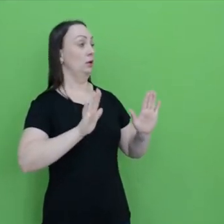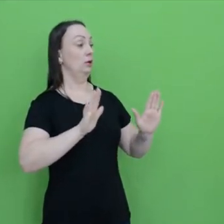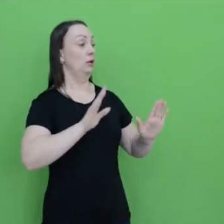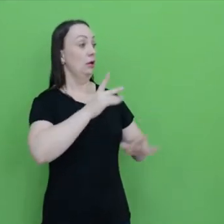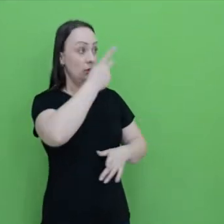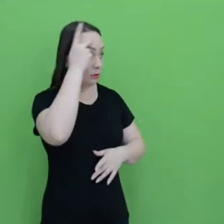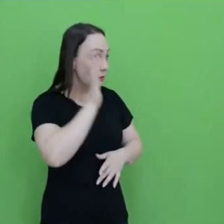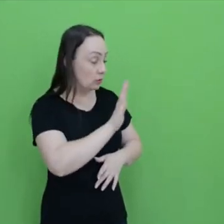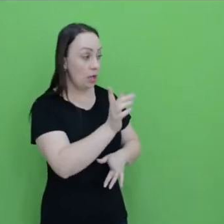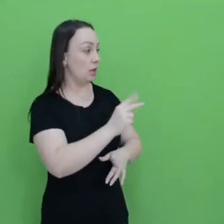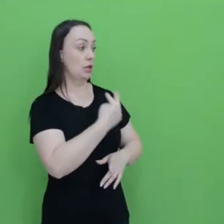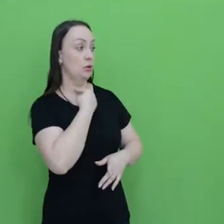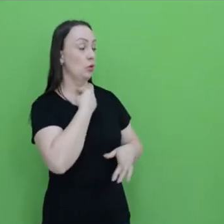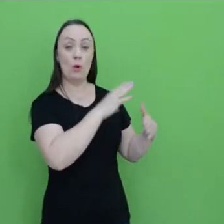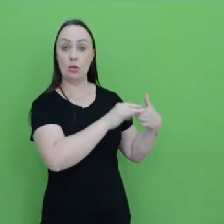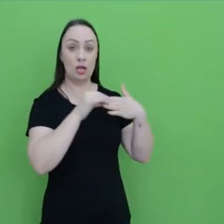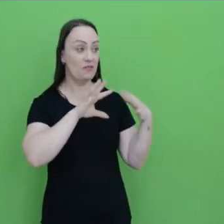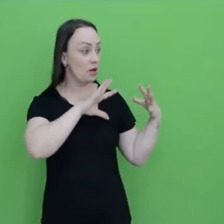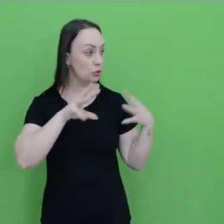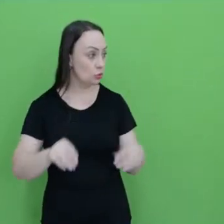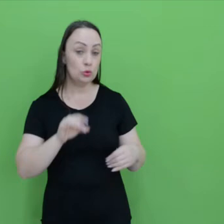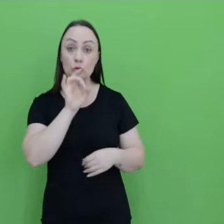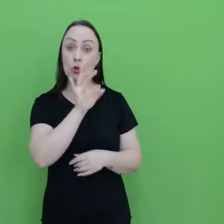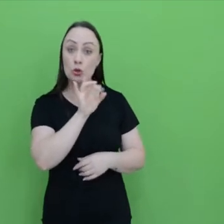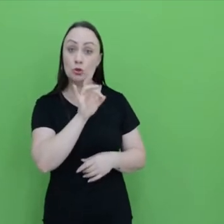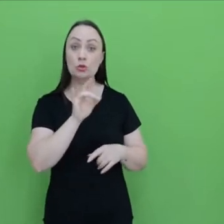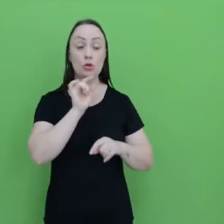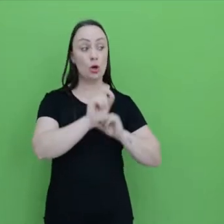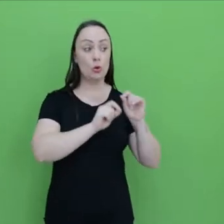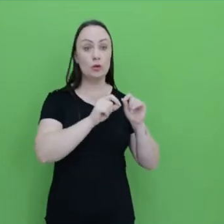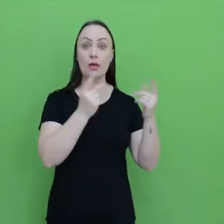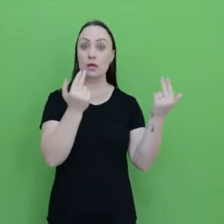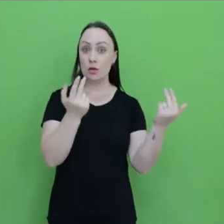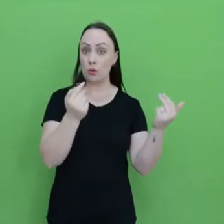"Pessoal, vocês não podem levar isso tudo. Levem apenas o que vocês